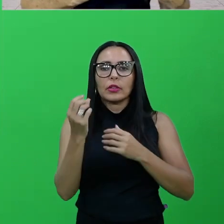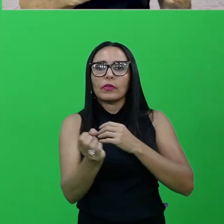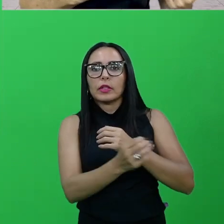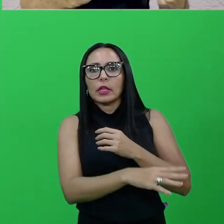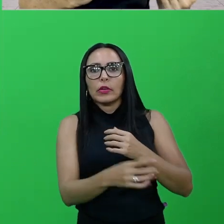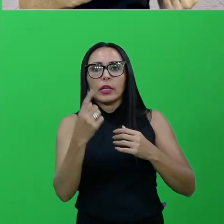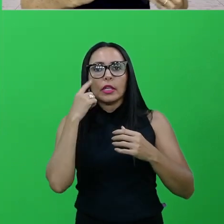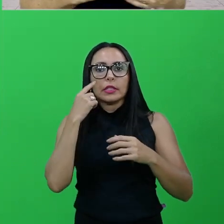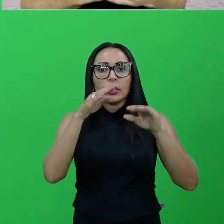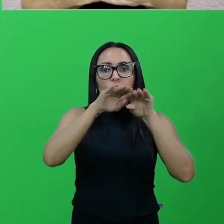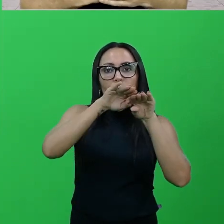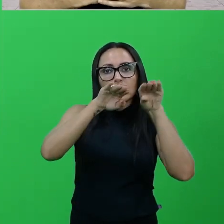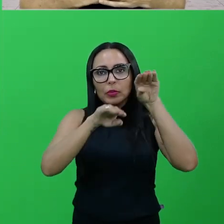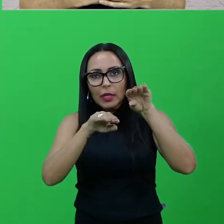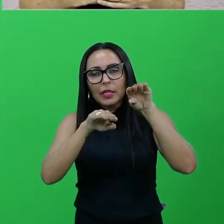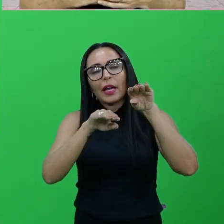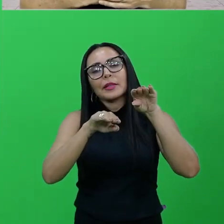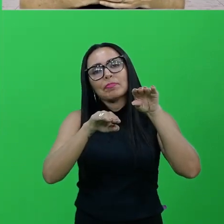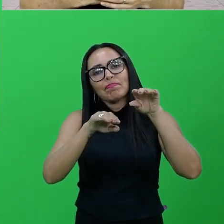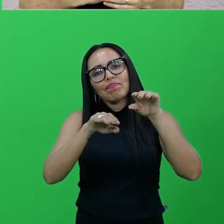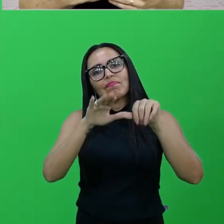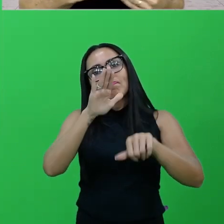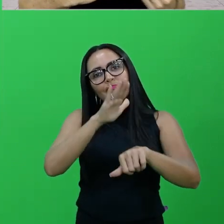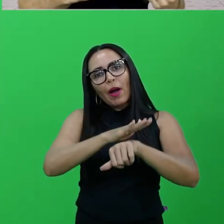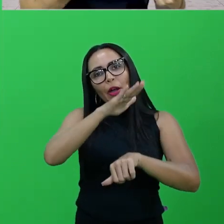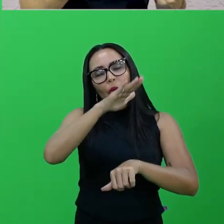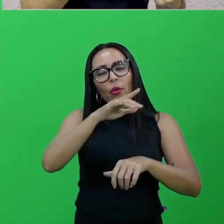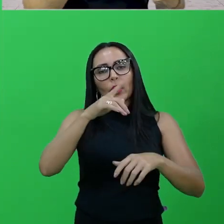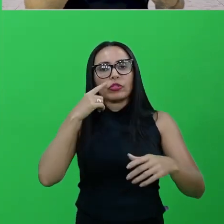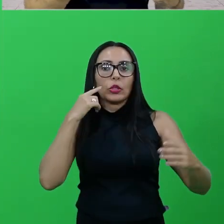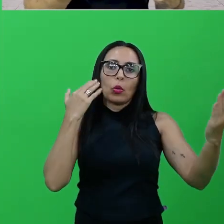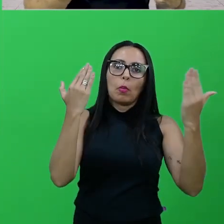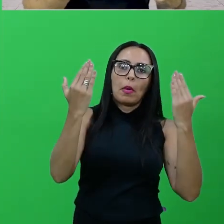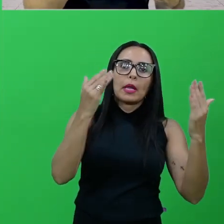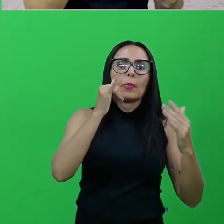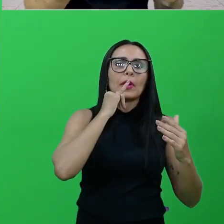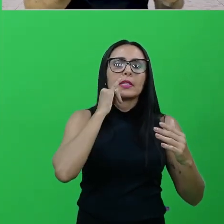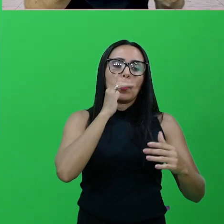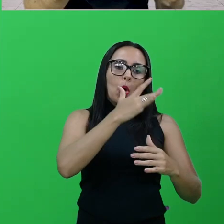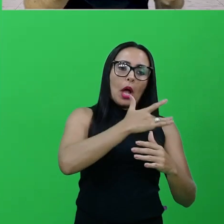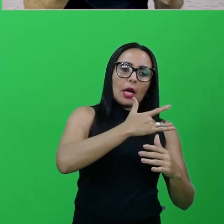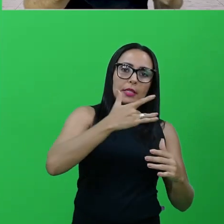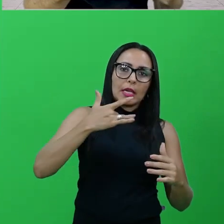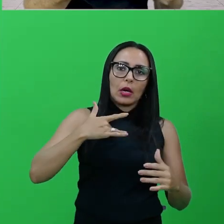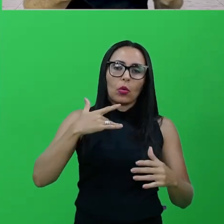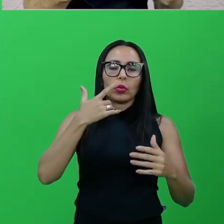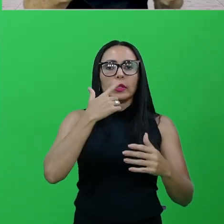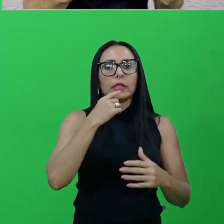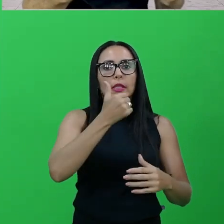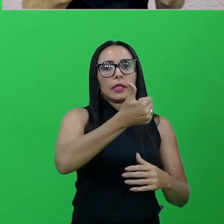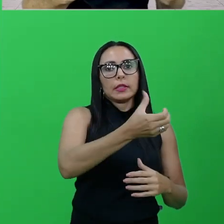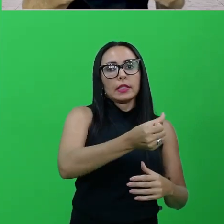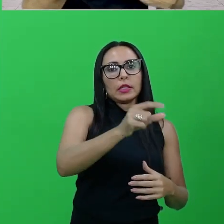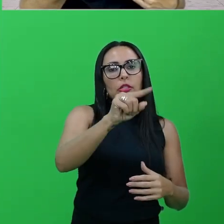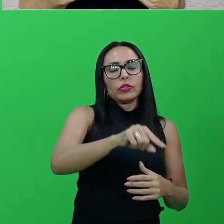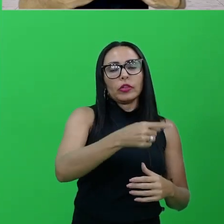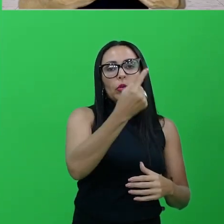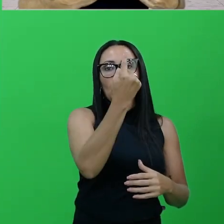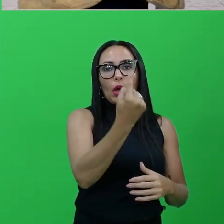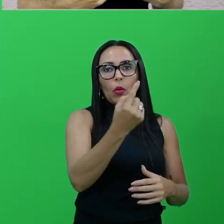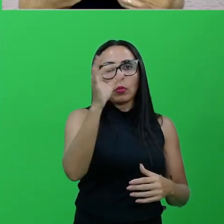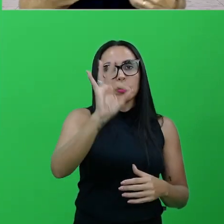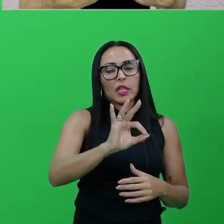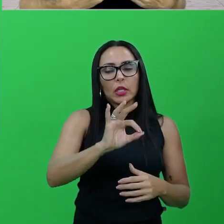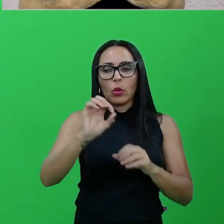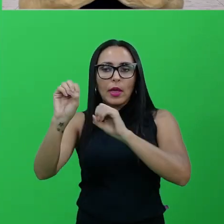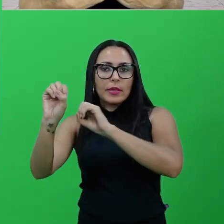uma disparidade um pouco maior. Se a gente comparar aí, por exemplo, a saúde, né, que está com 16,1%, e a